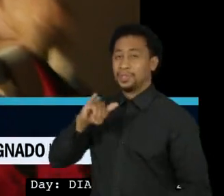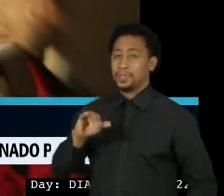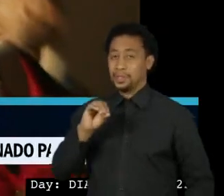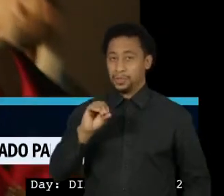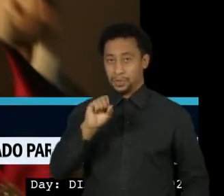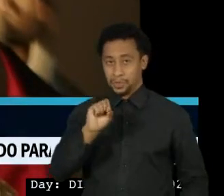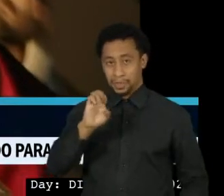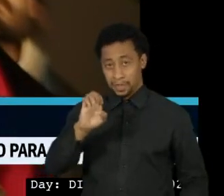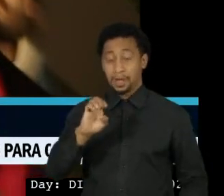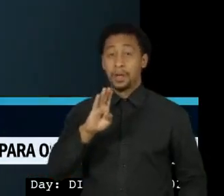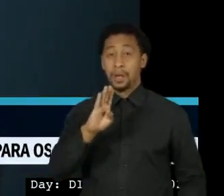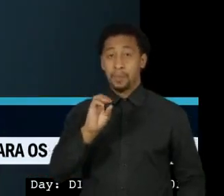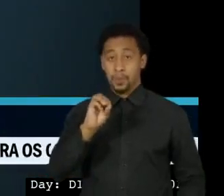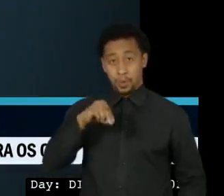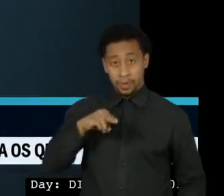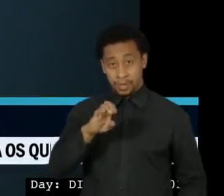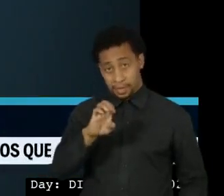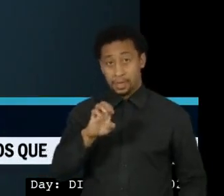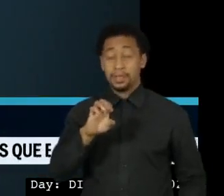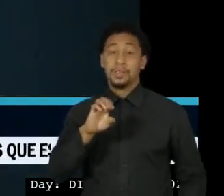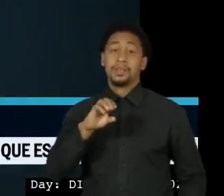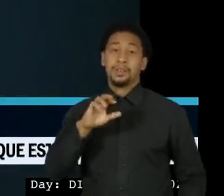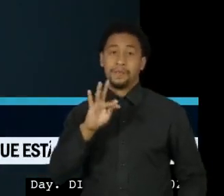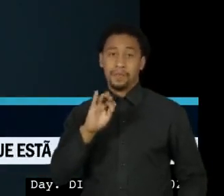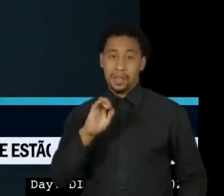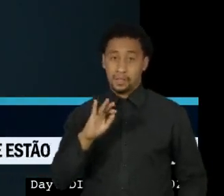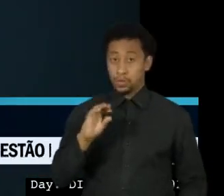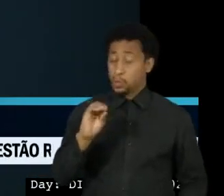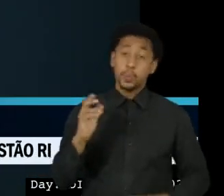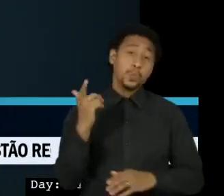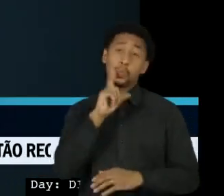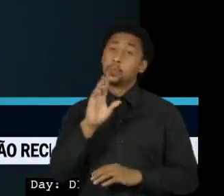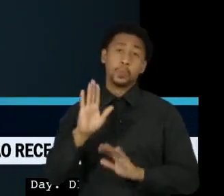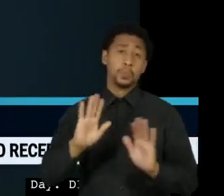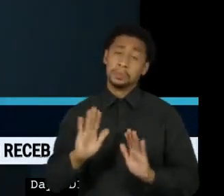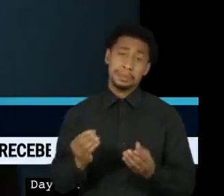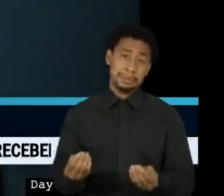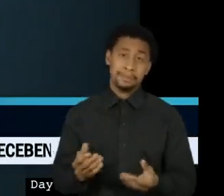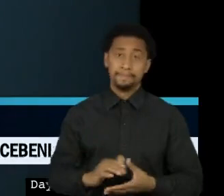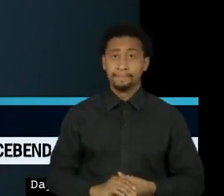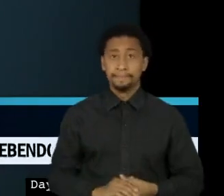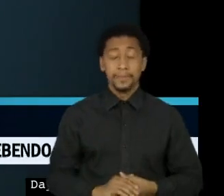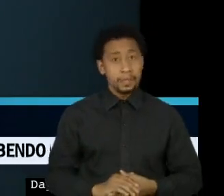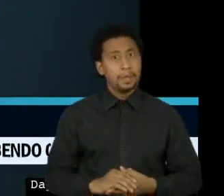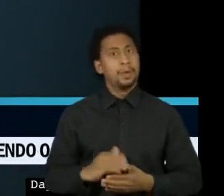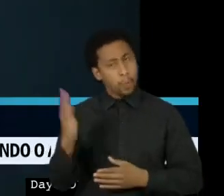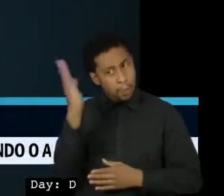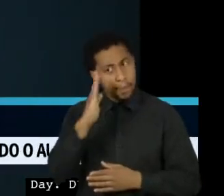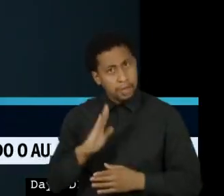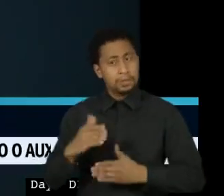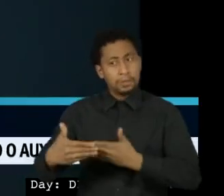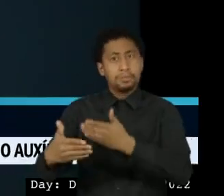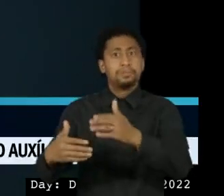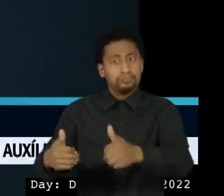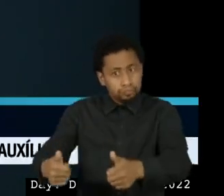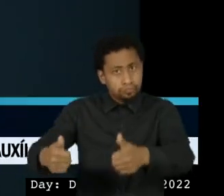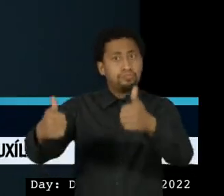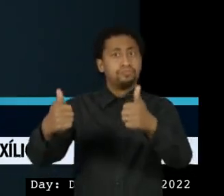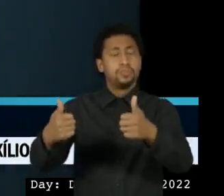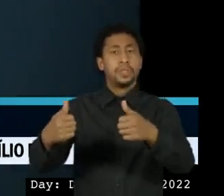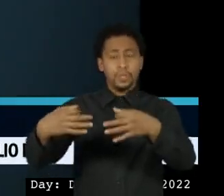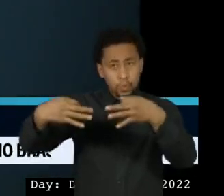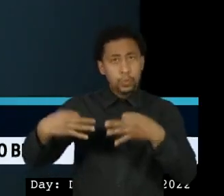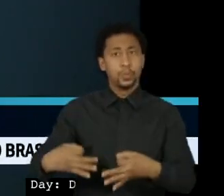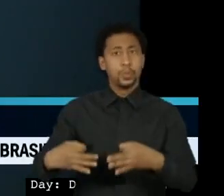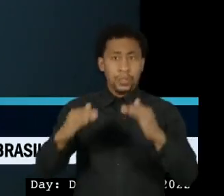mas nunca alcançado uma grande nação se for justa educada